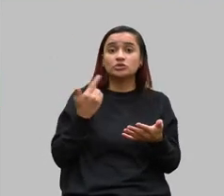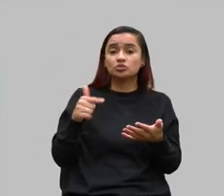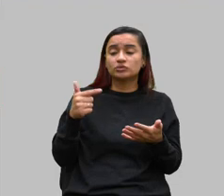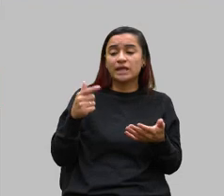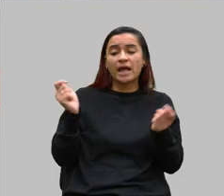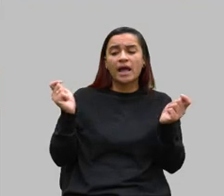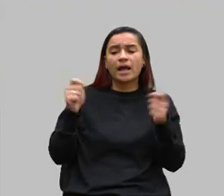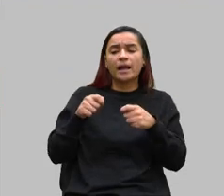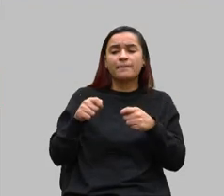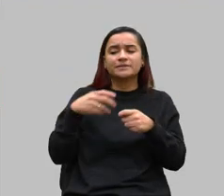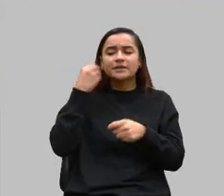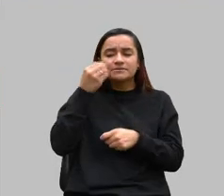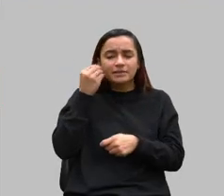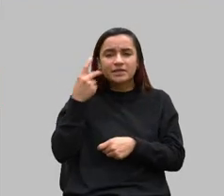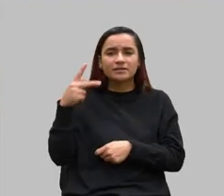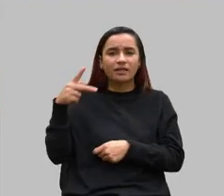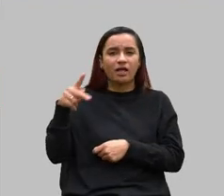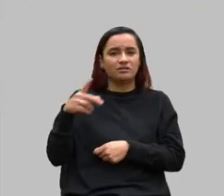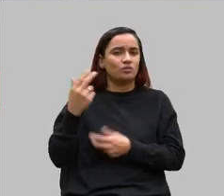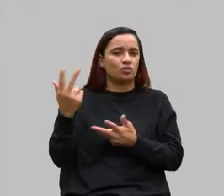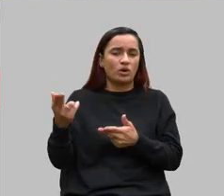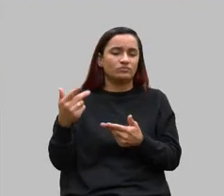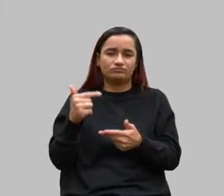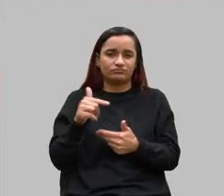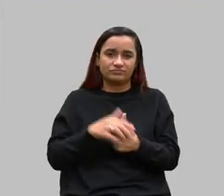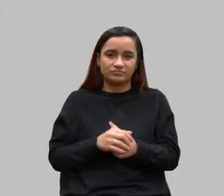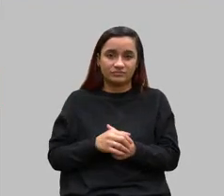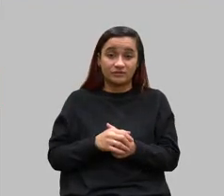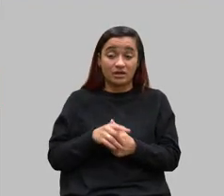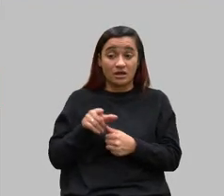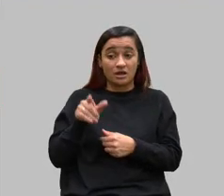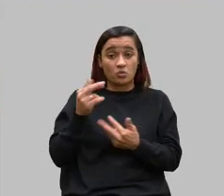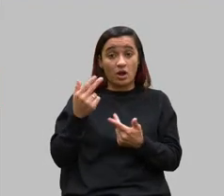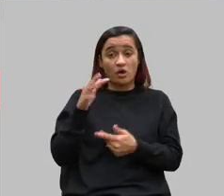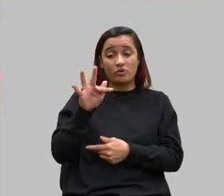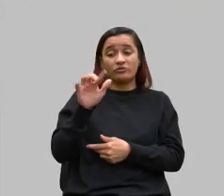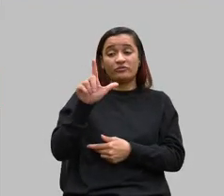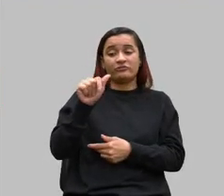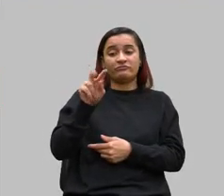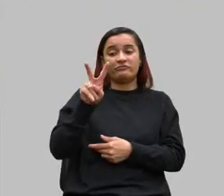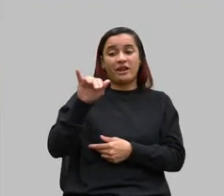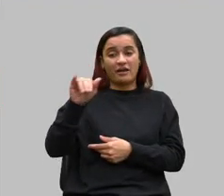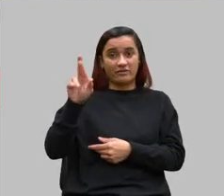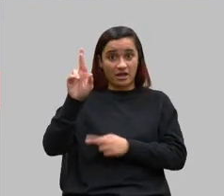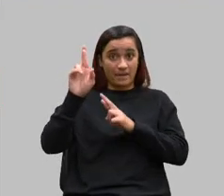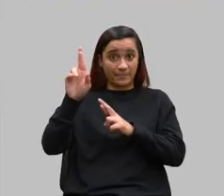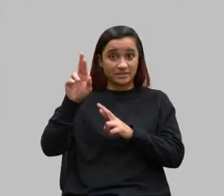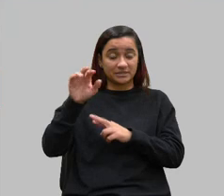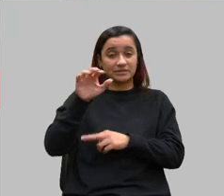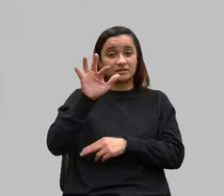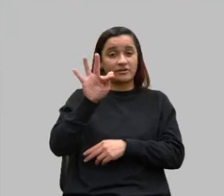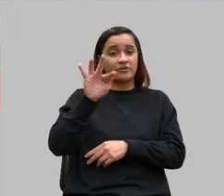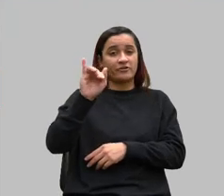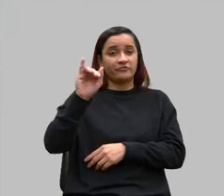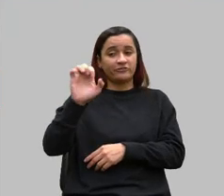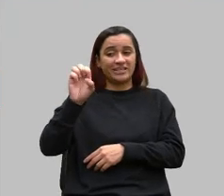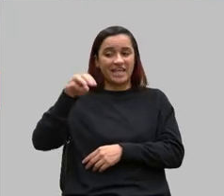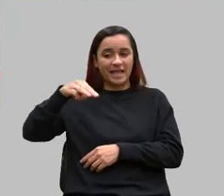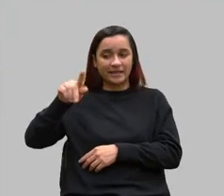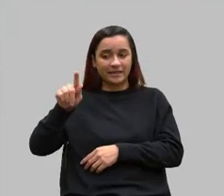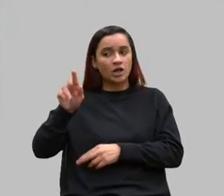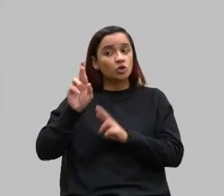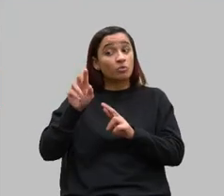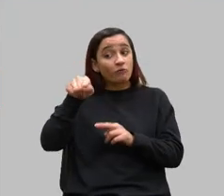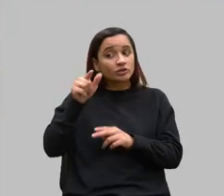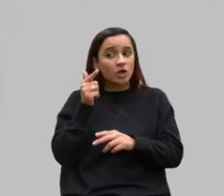né aqui a Flávia também representando a fieng fávia você podia convencer o nosso Presidente Flávio osc